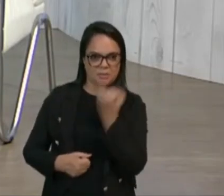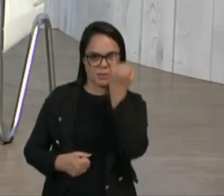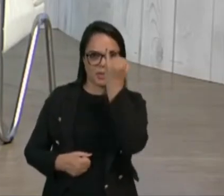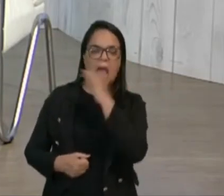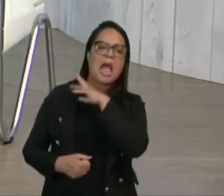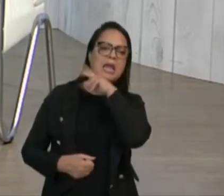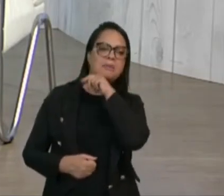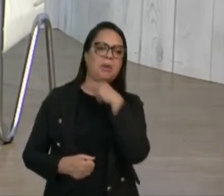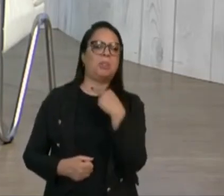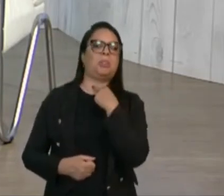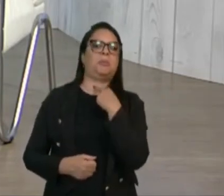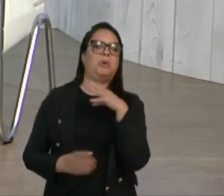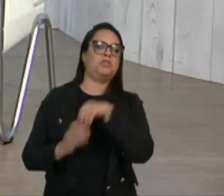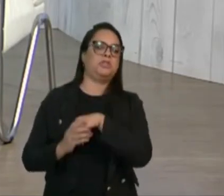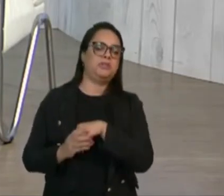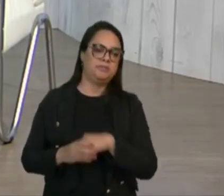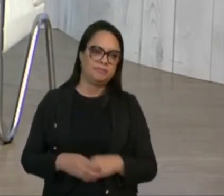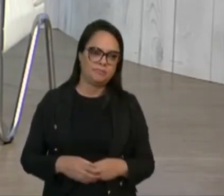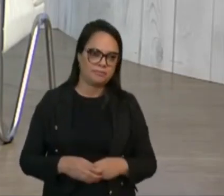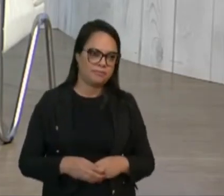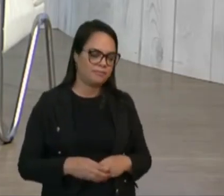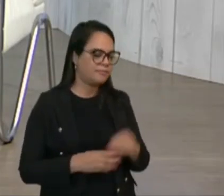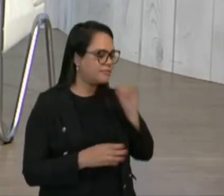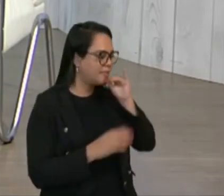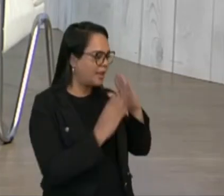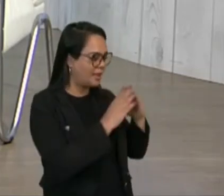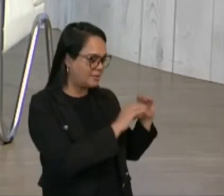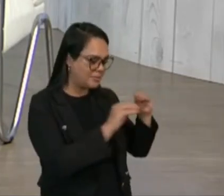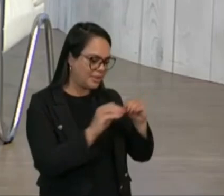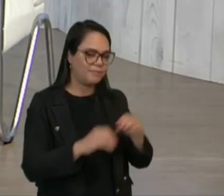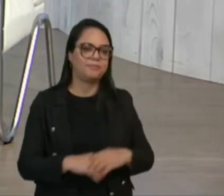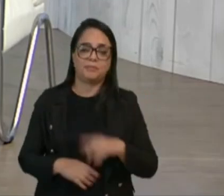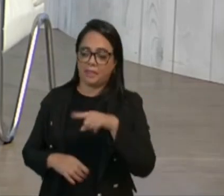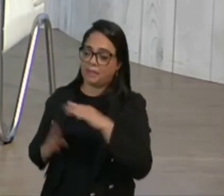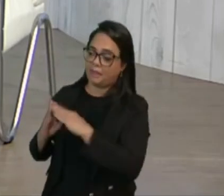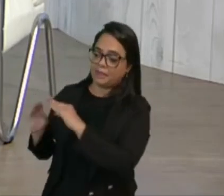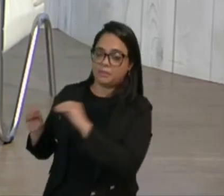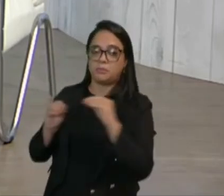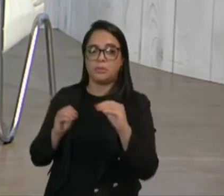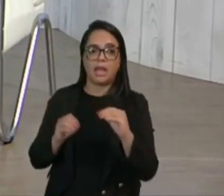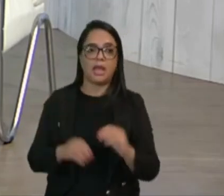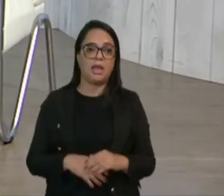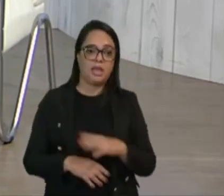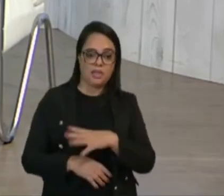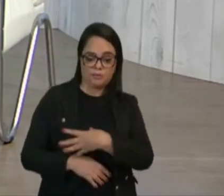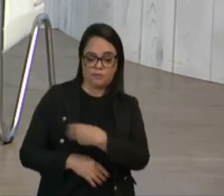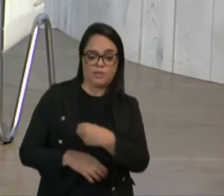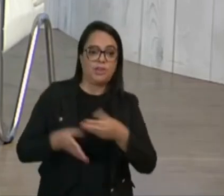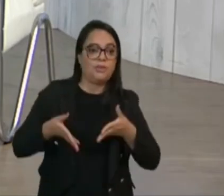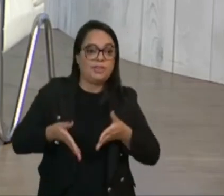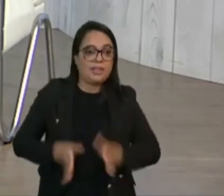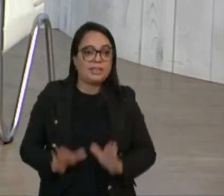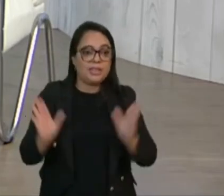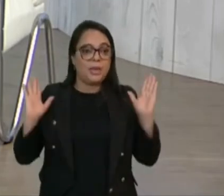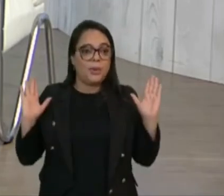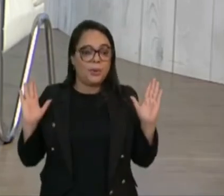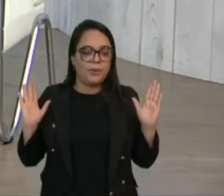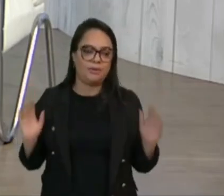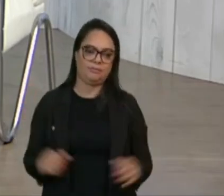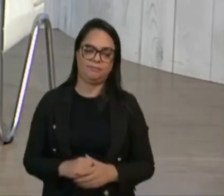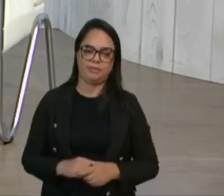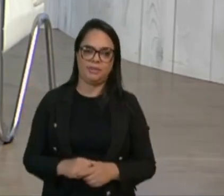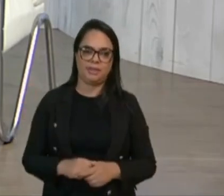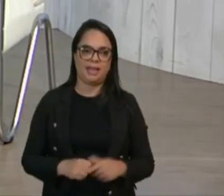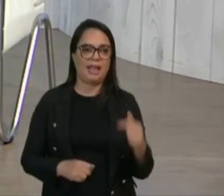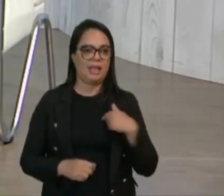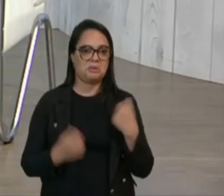fazer parte disso. Mudança de casa. Mudança de casa. Ah, vai nascer um filho, né? Ah, eu vou